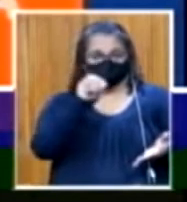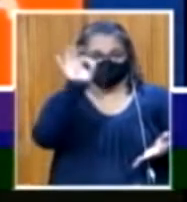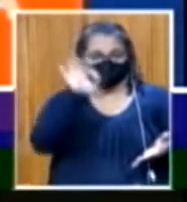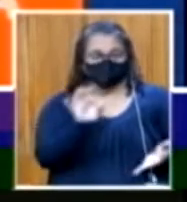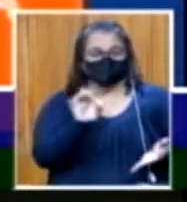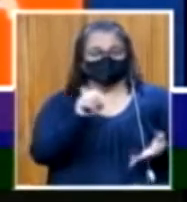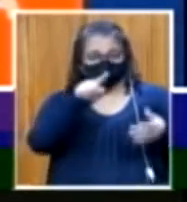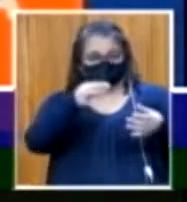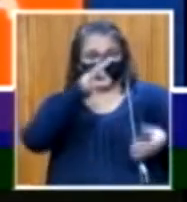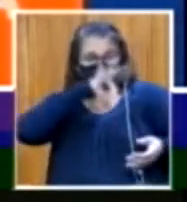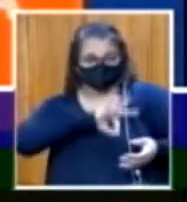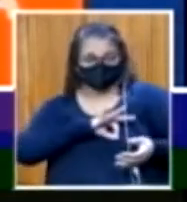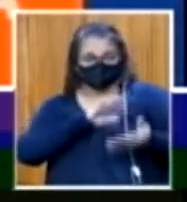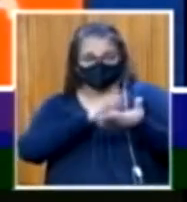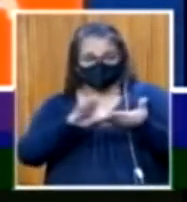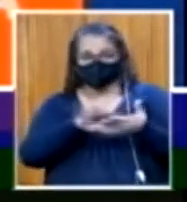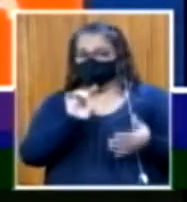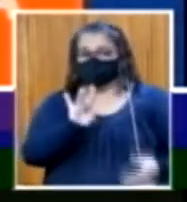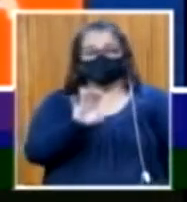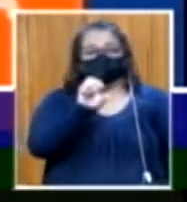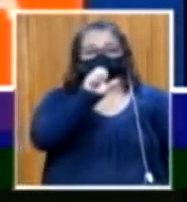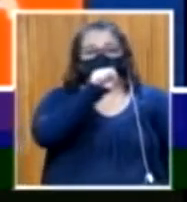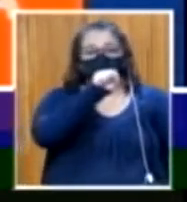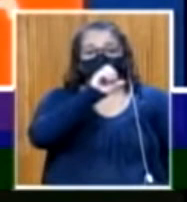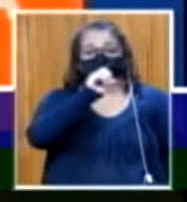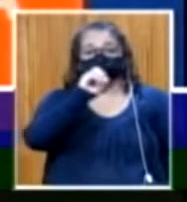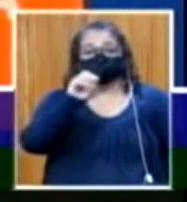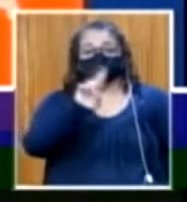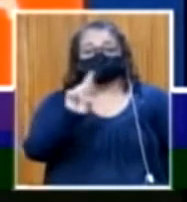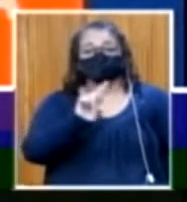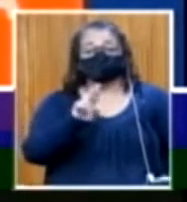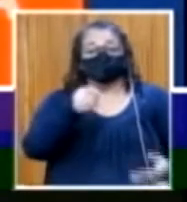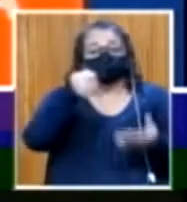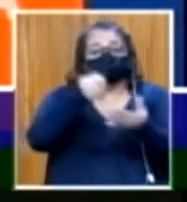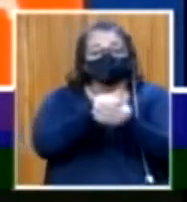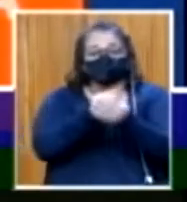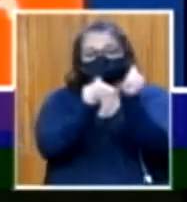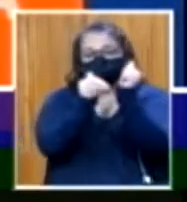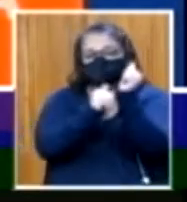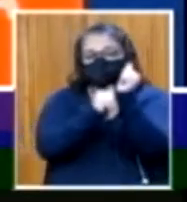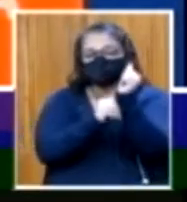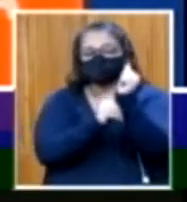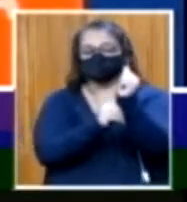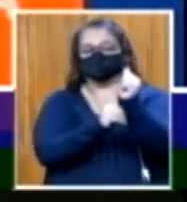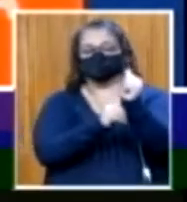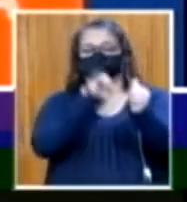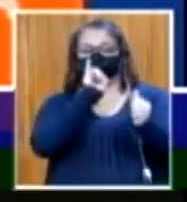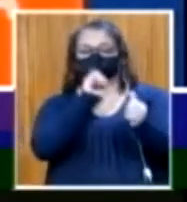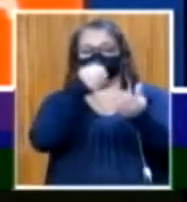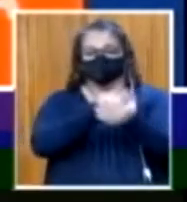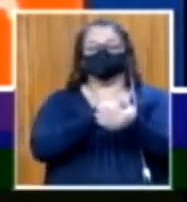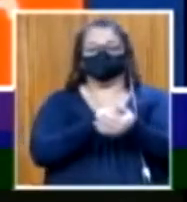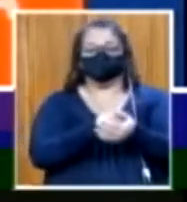se você consome ele, em torno de R$800 são impostos embutidos no custo de produto e serviço. Se a